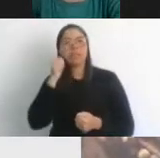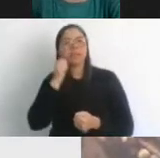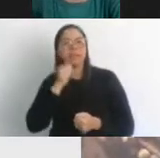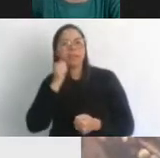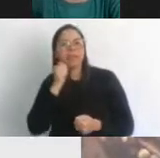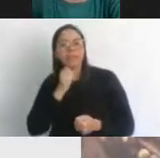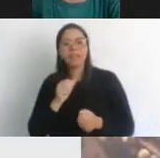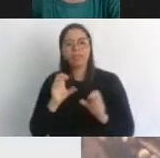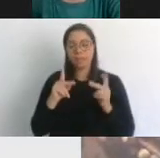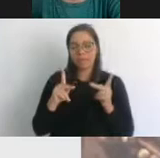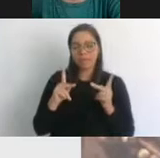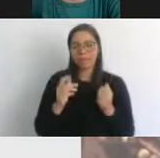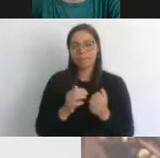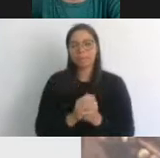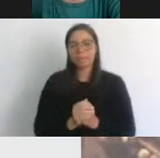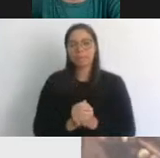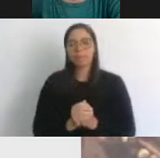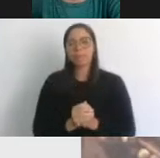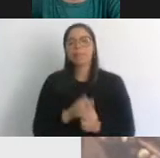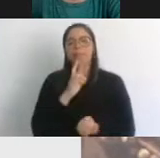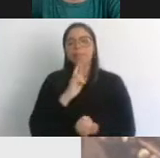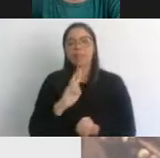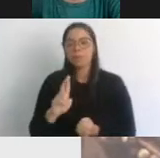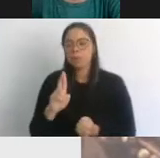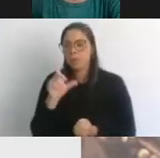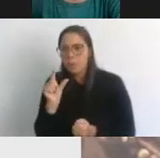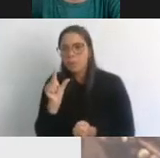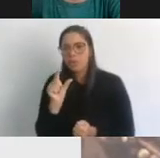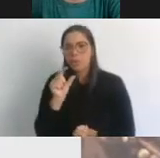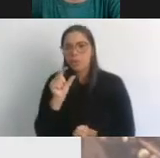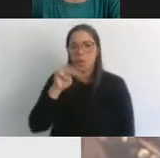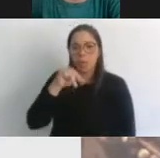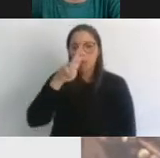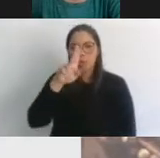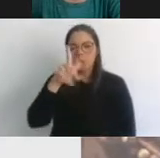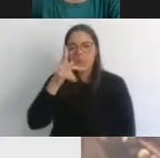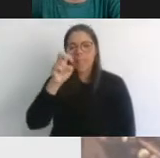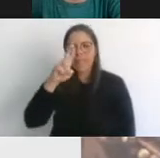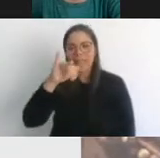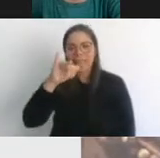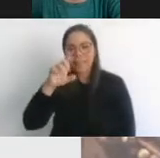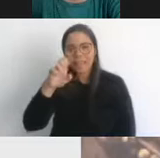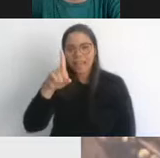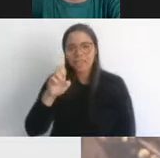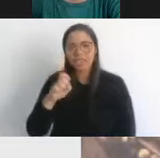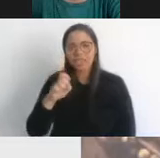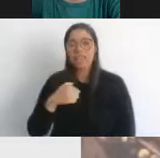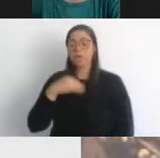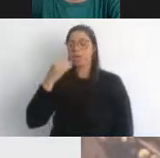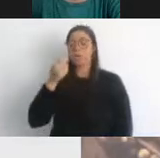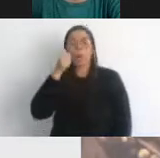Ok responde um pouquinho sobre a questão do mulher idade não consigo te dar um conceito fechado